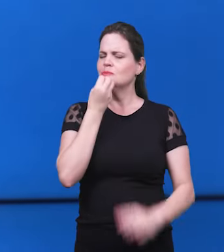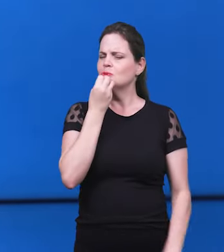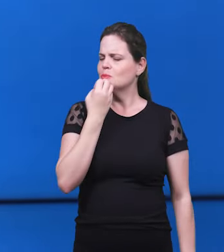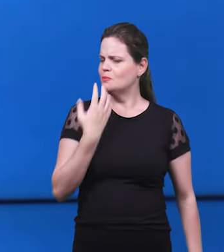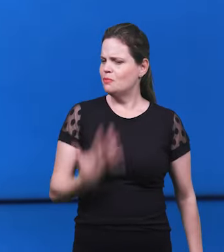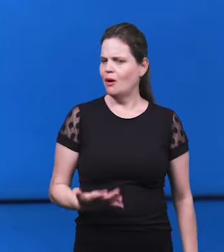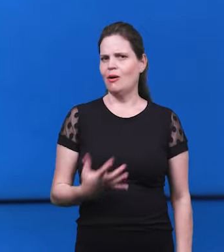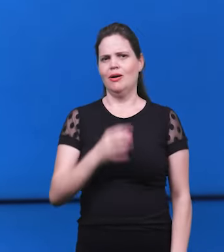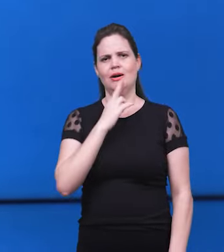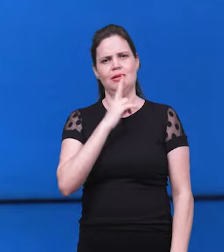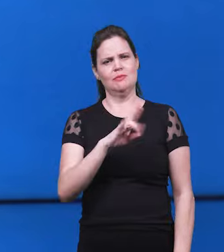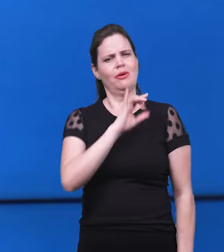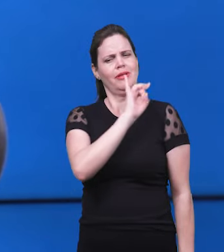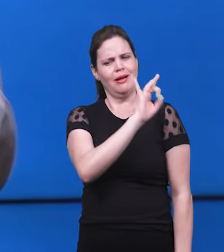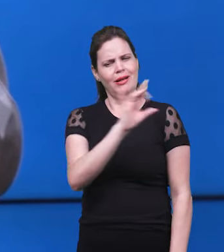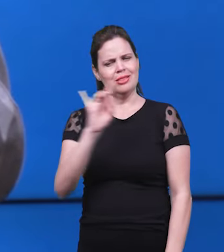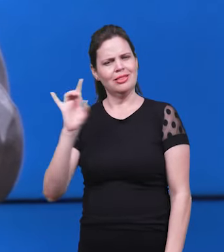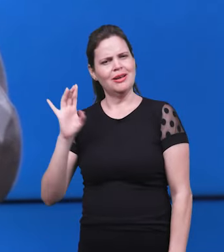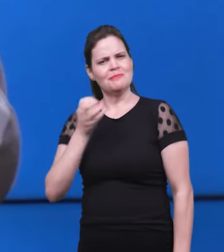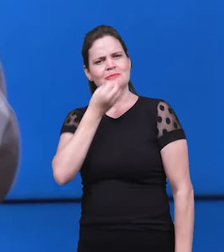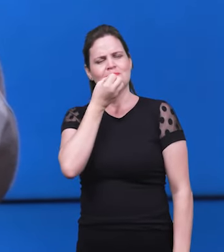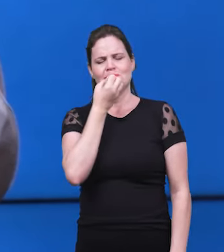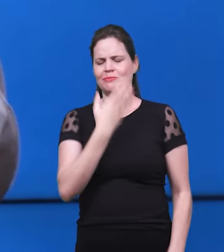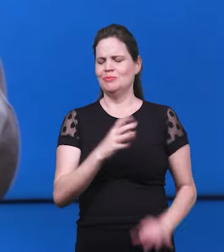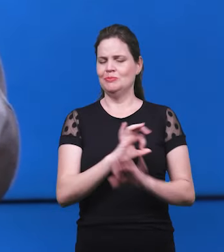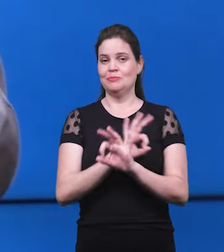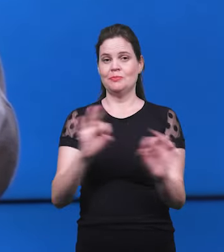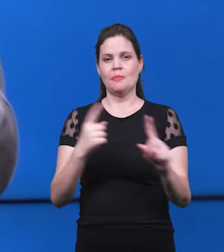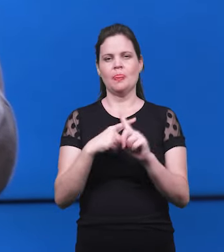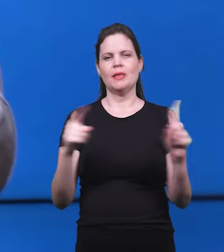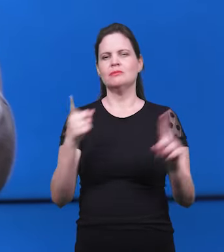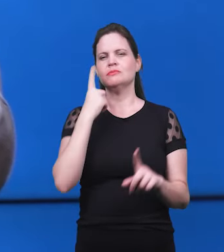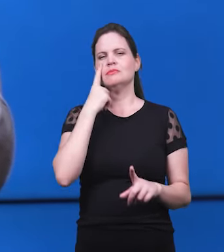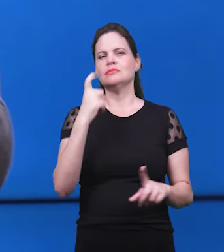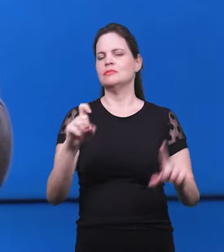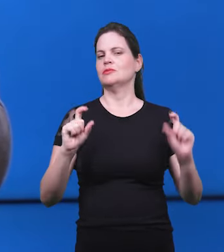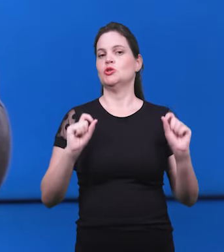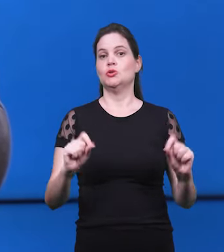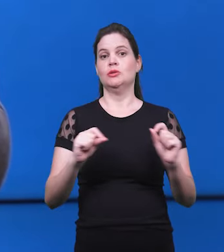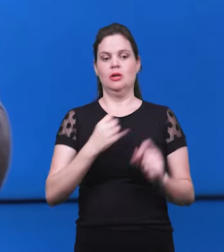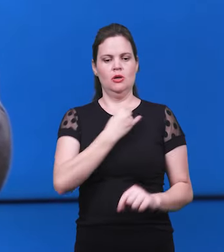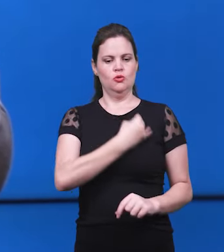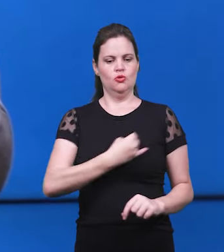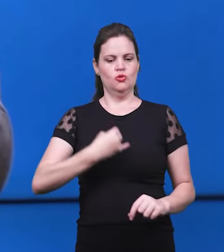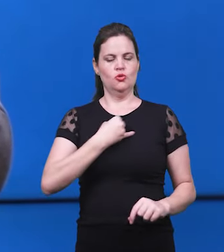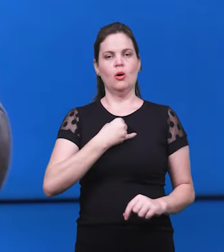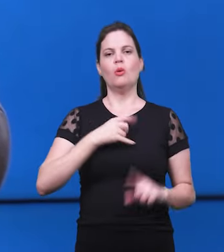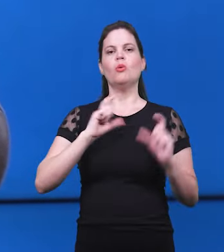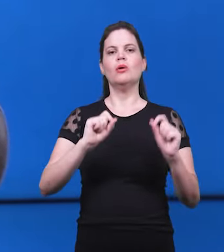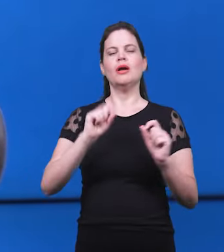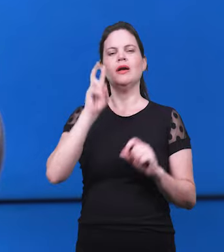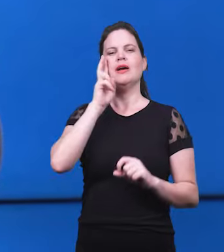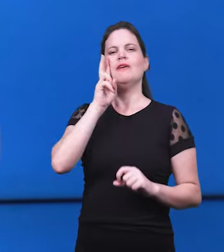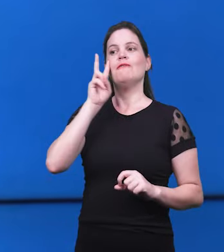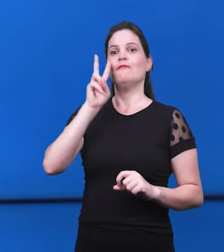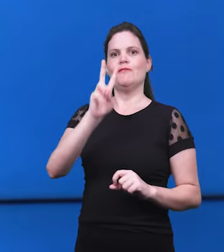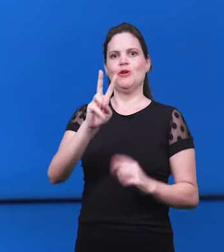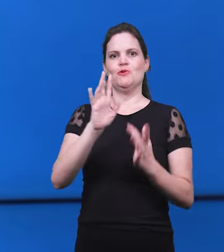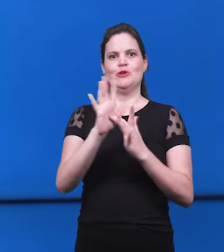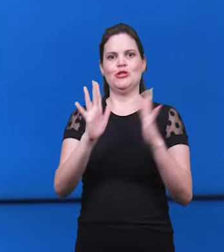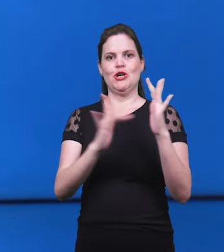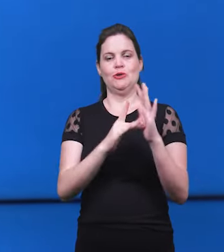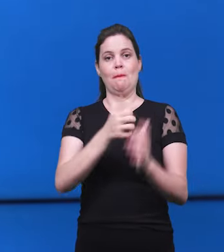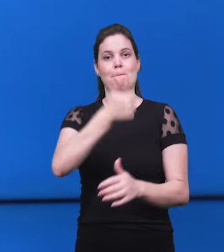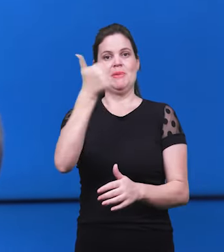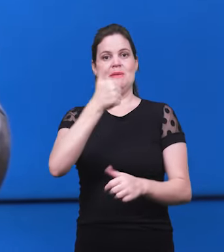cada vez, naturalmente. Mas é importante observar isto, né? João teve uma experiência de ver Jesus na